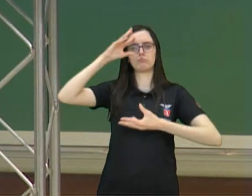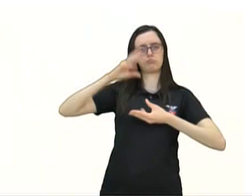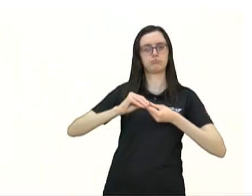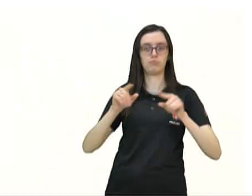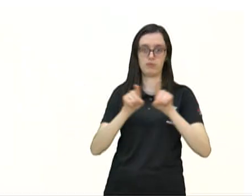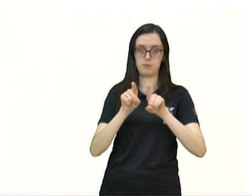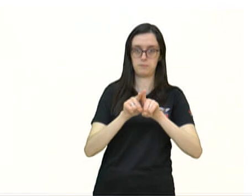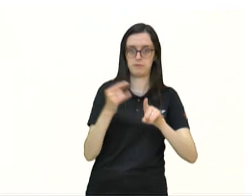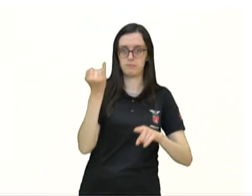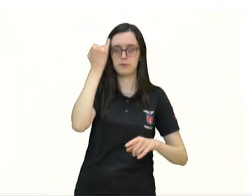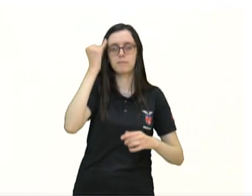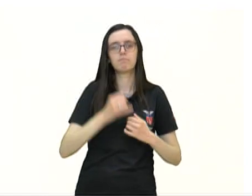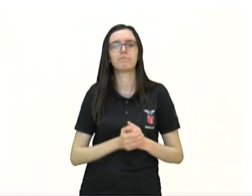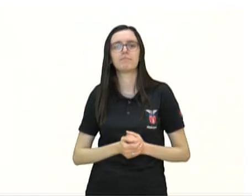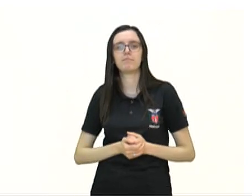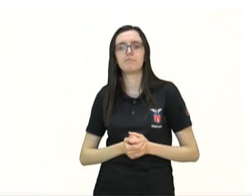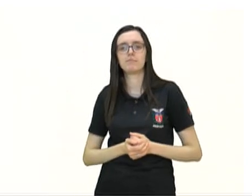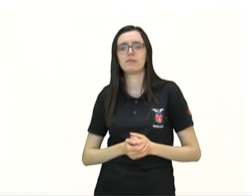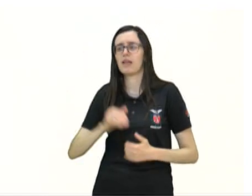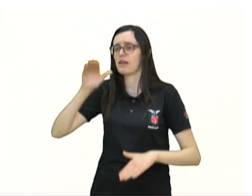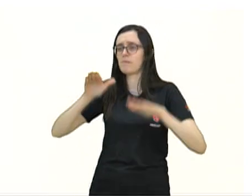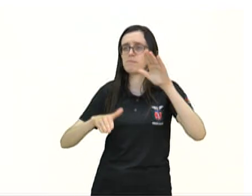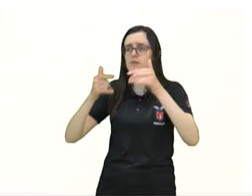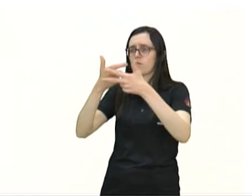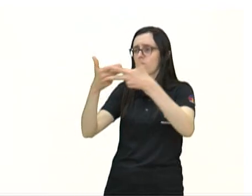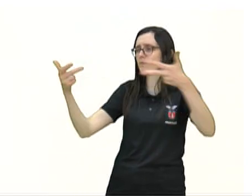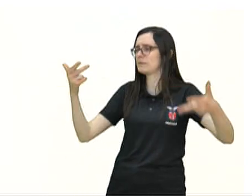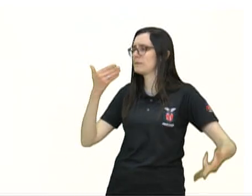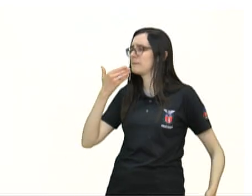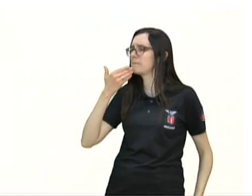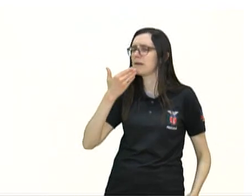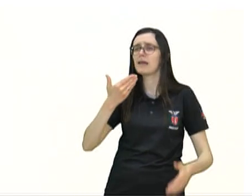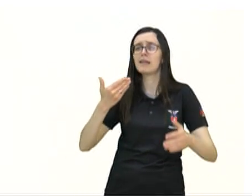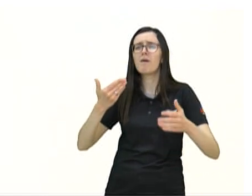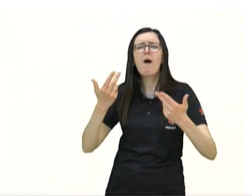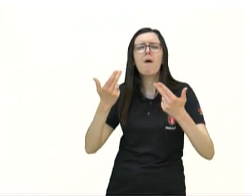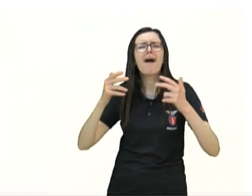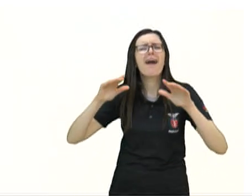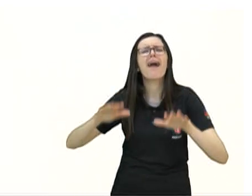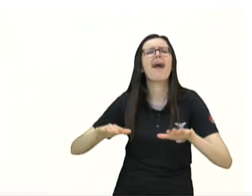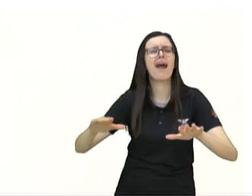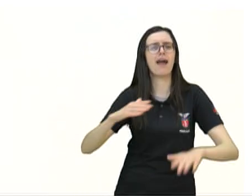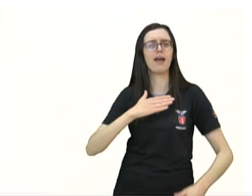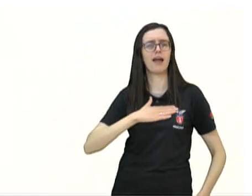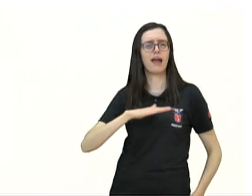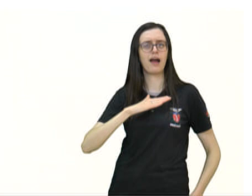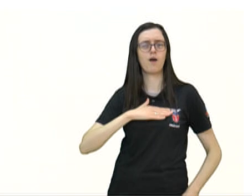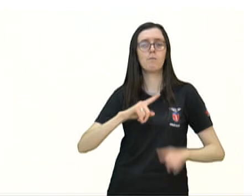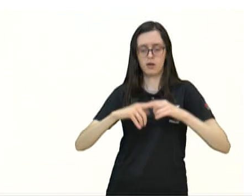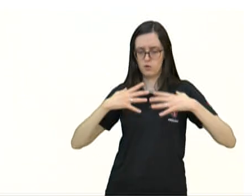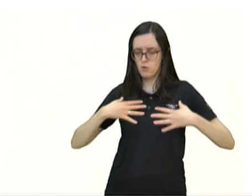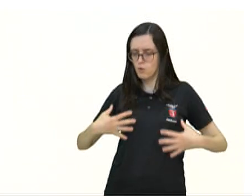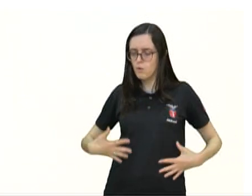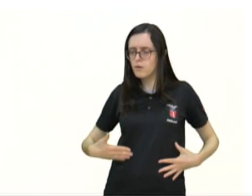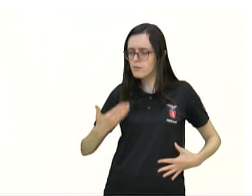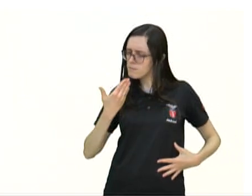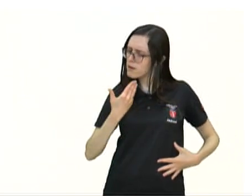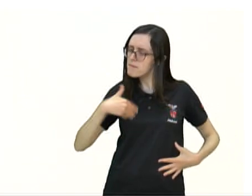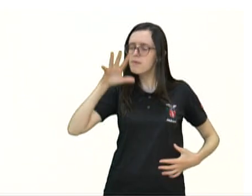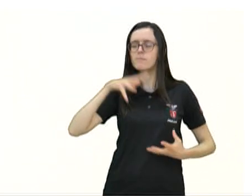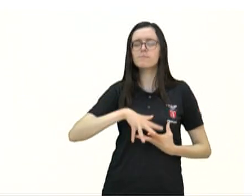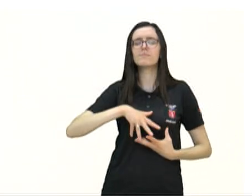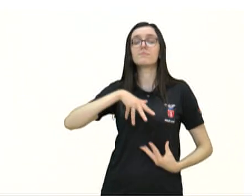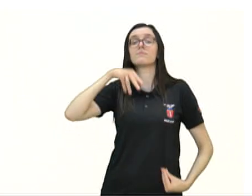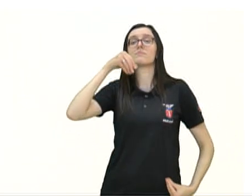interpretações. Mesmo quando tudo pede um pouco mais de calma, até quando o corpo pede um pouco mais de alma,